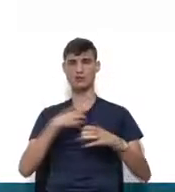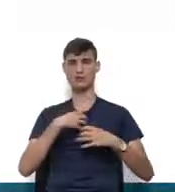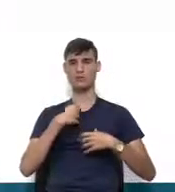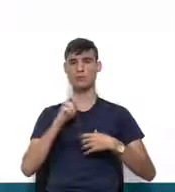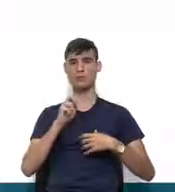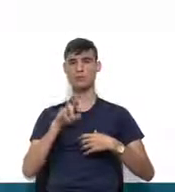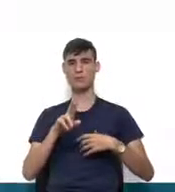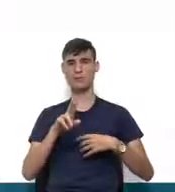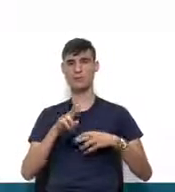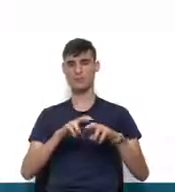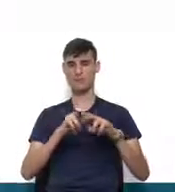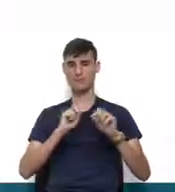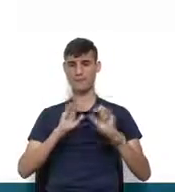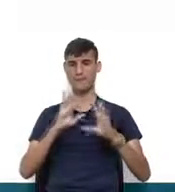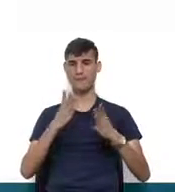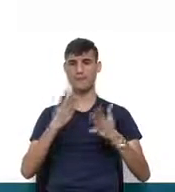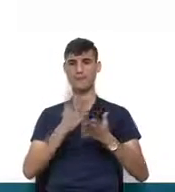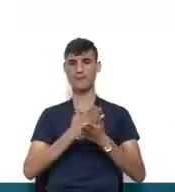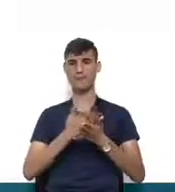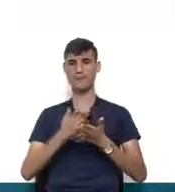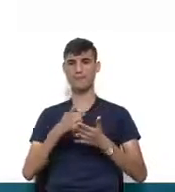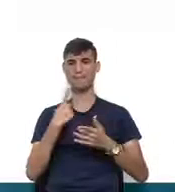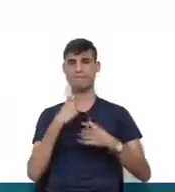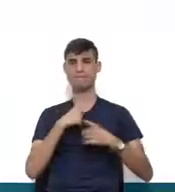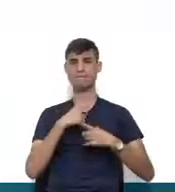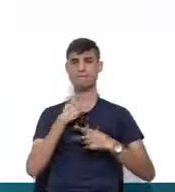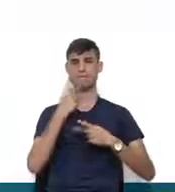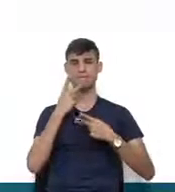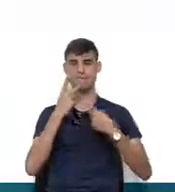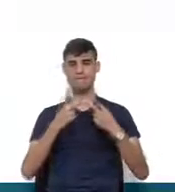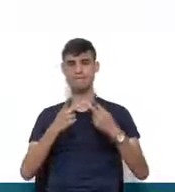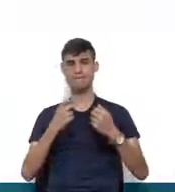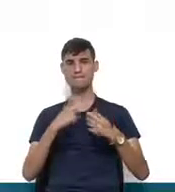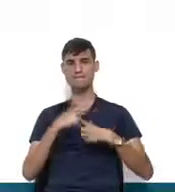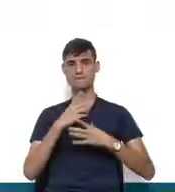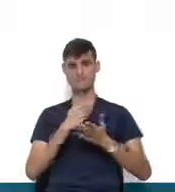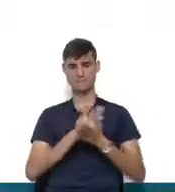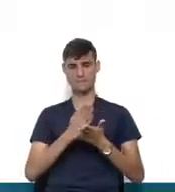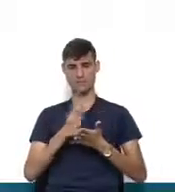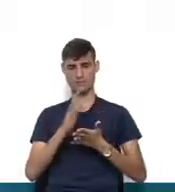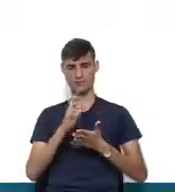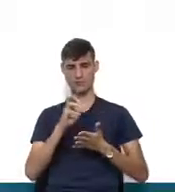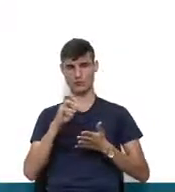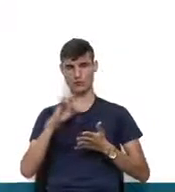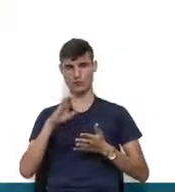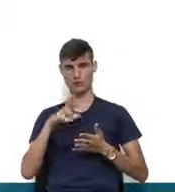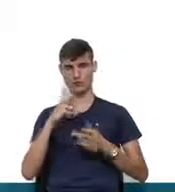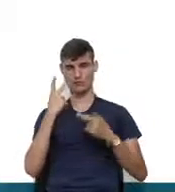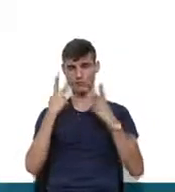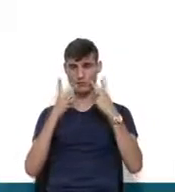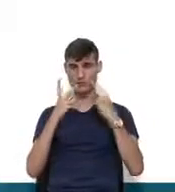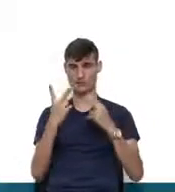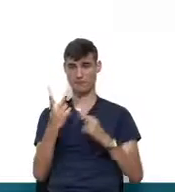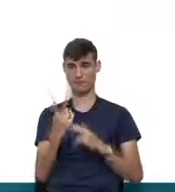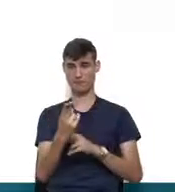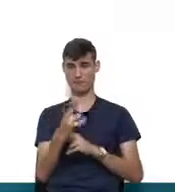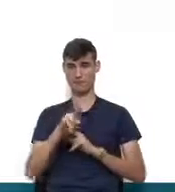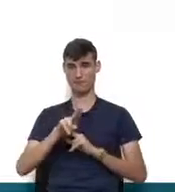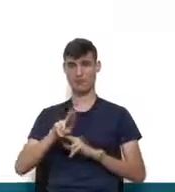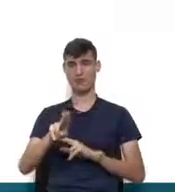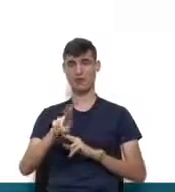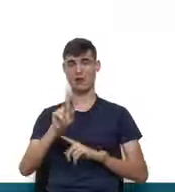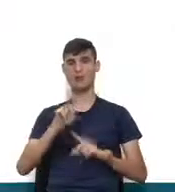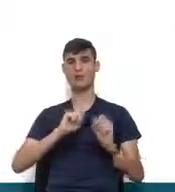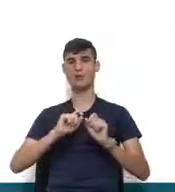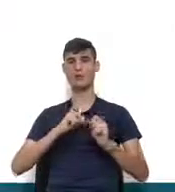par. E o que acontece, então, é que nós podemos dizer que a série de Fourier para funções pares é a